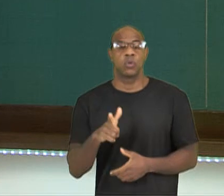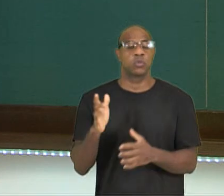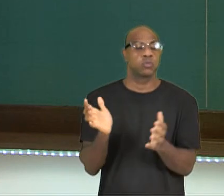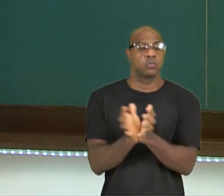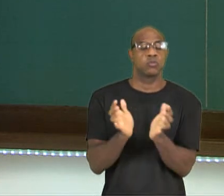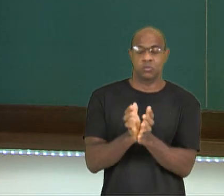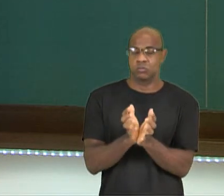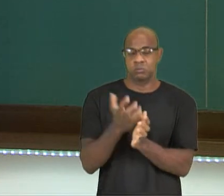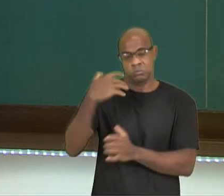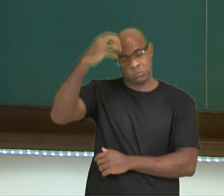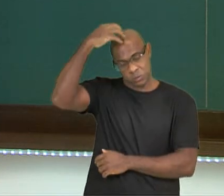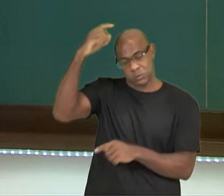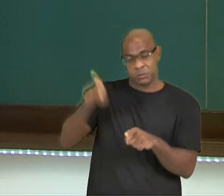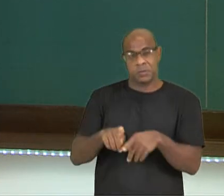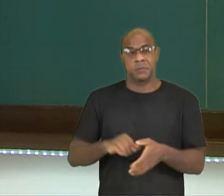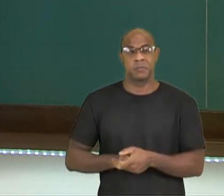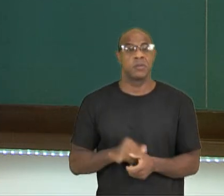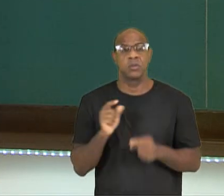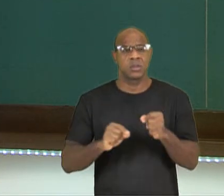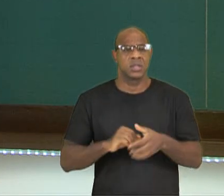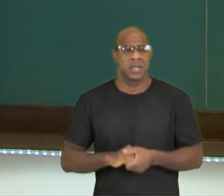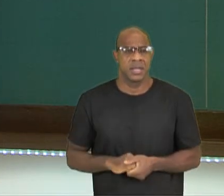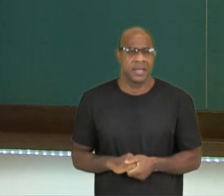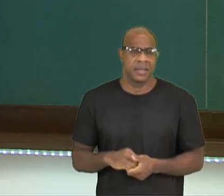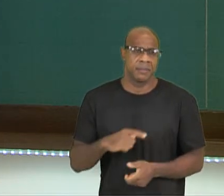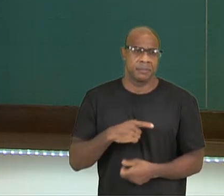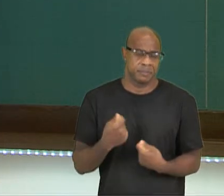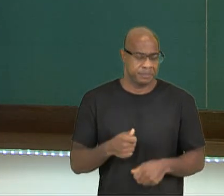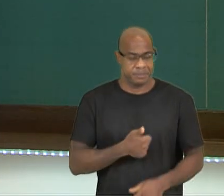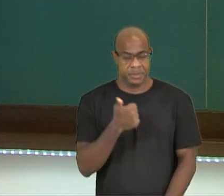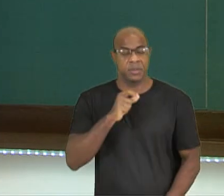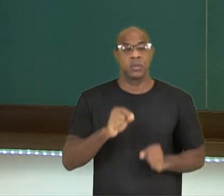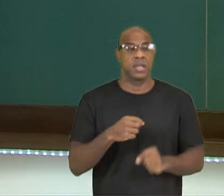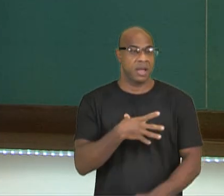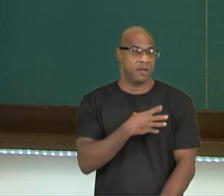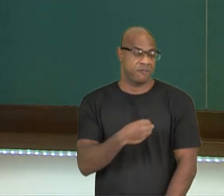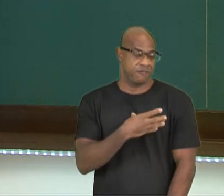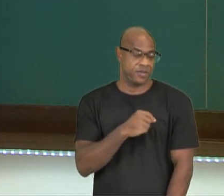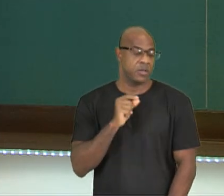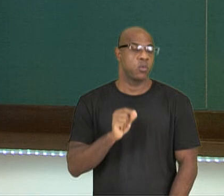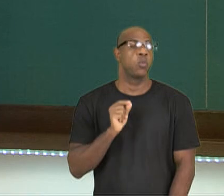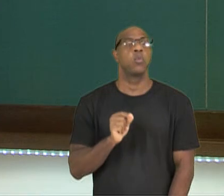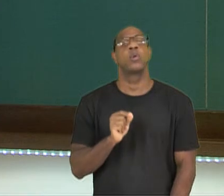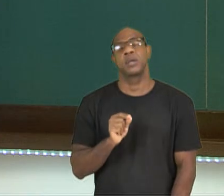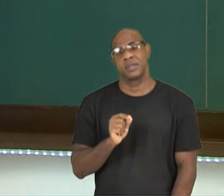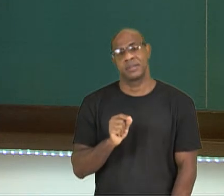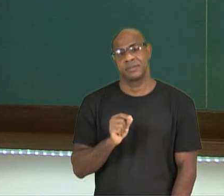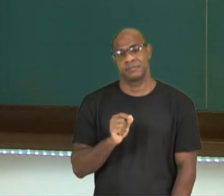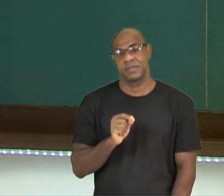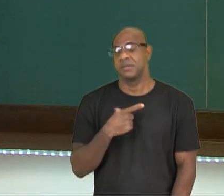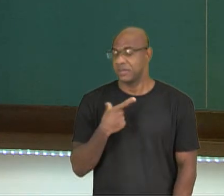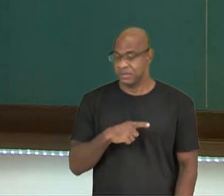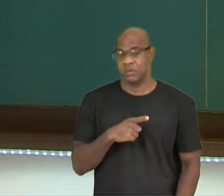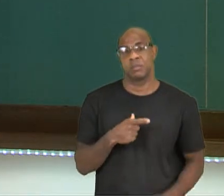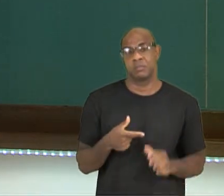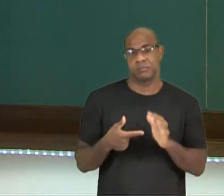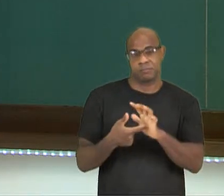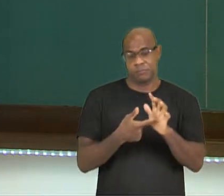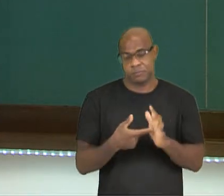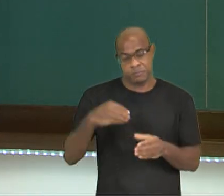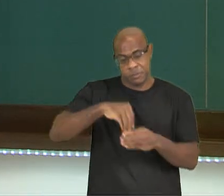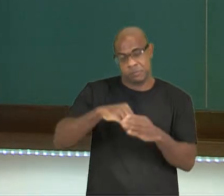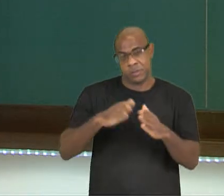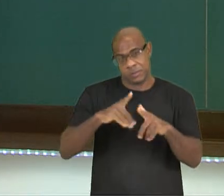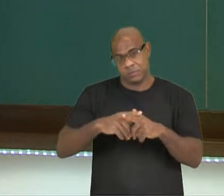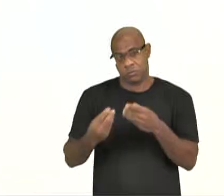representação dentro da igreja. Os cardeais eram criados entre parênteses, sem olhar a idade, virtudes morais e